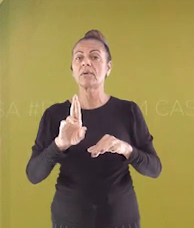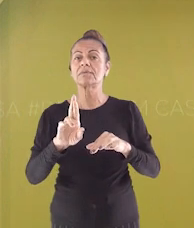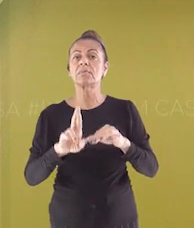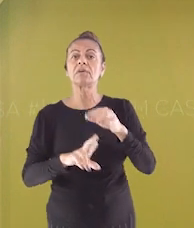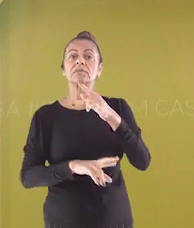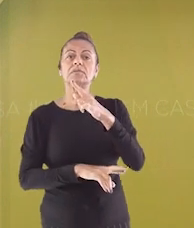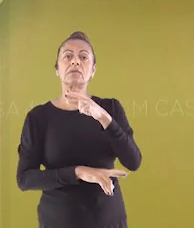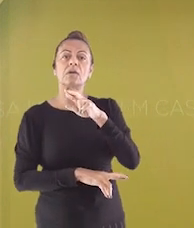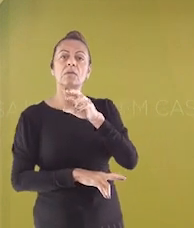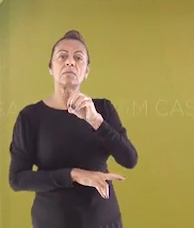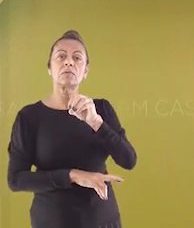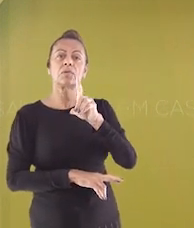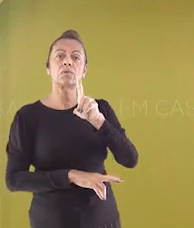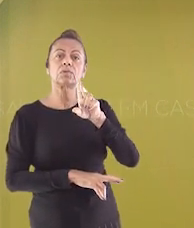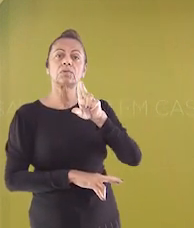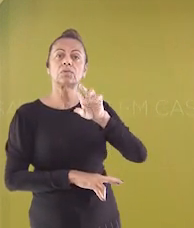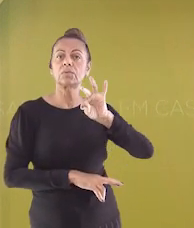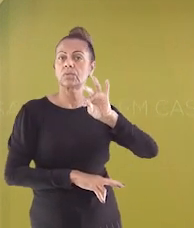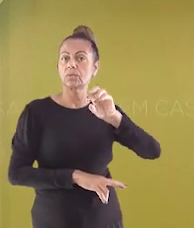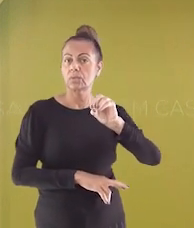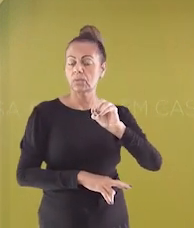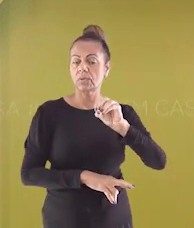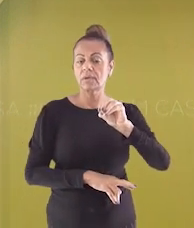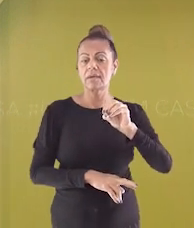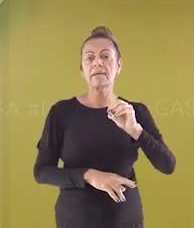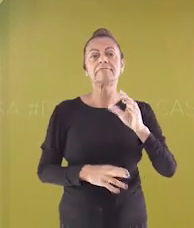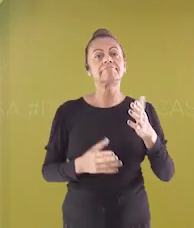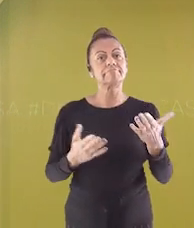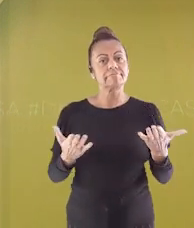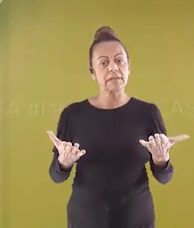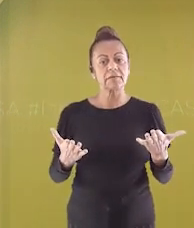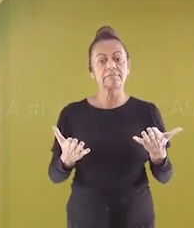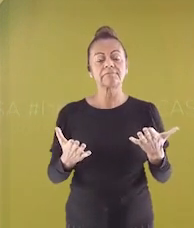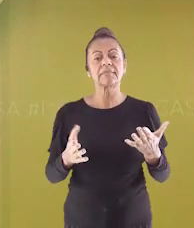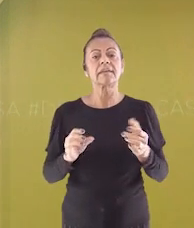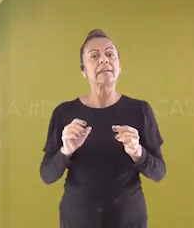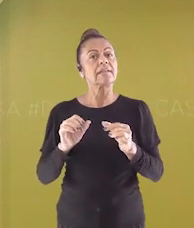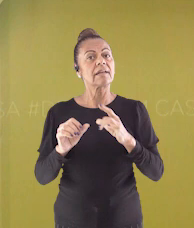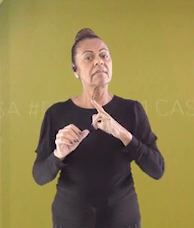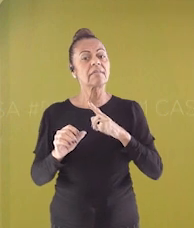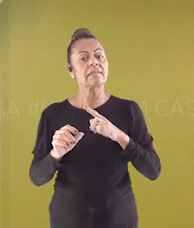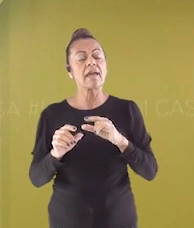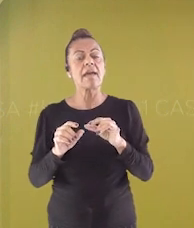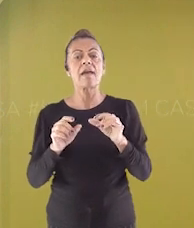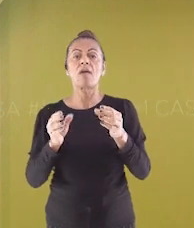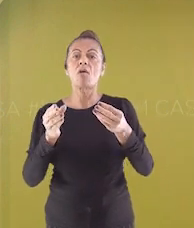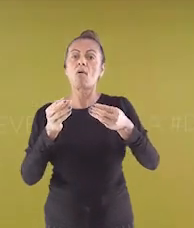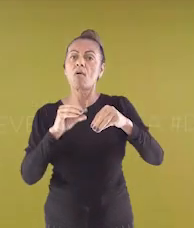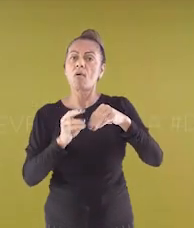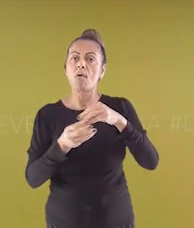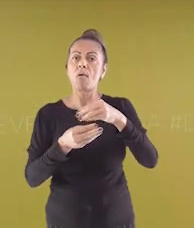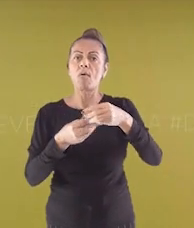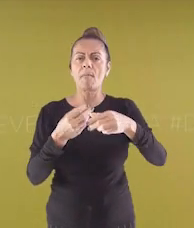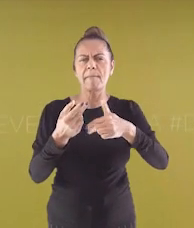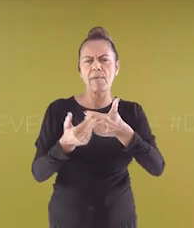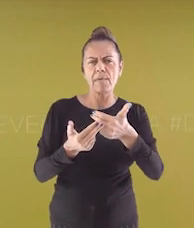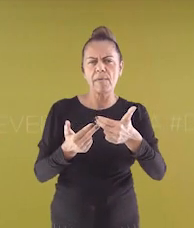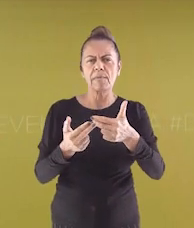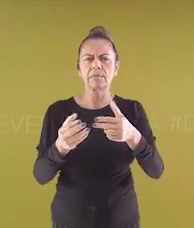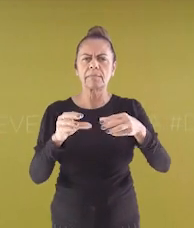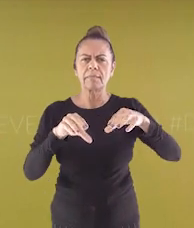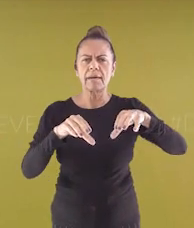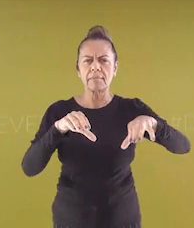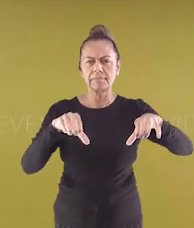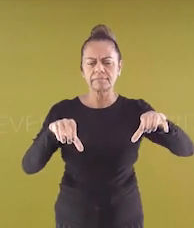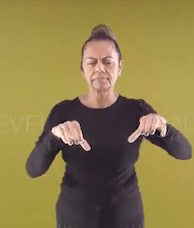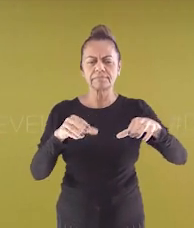chamada de produto. Os reagentes são separados por uma seta dos produtos. Bom,